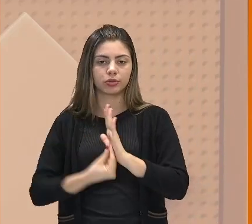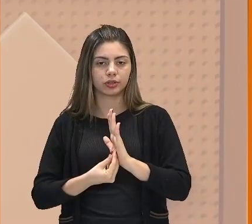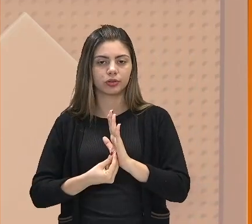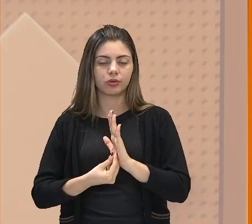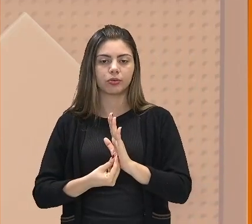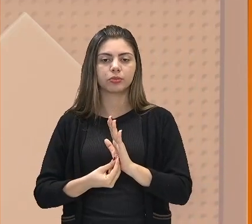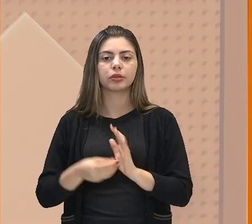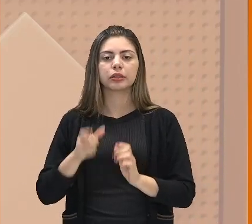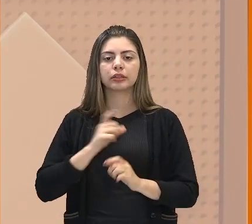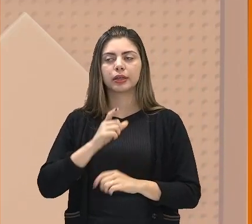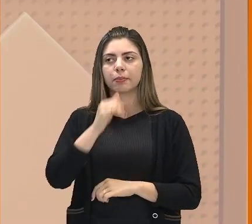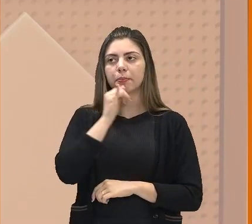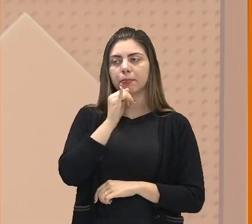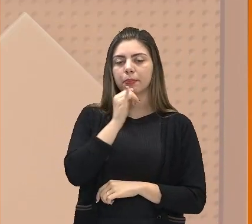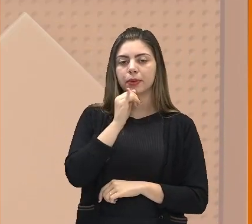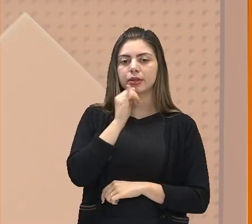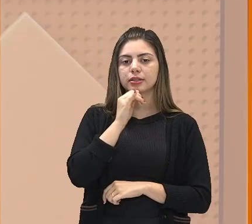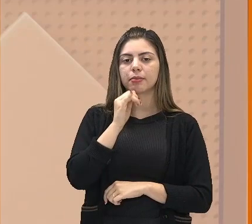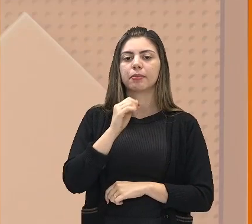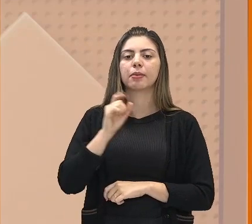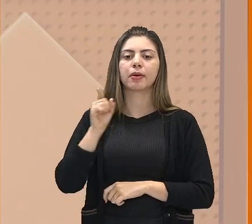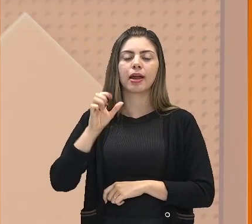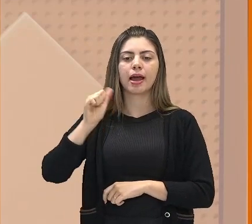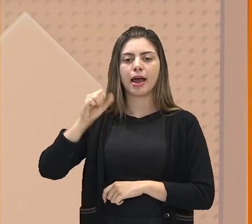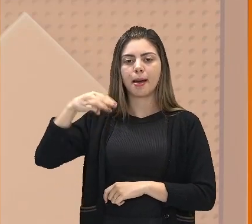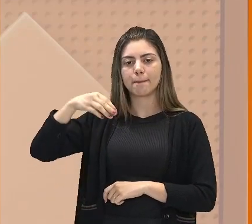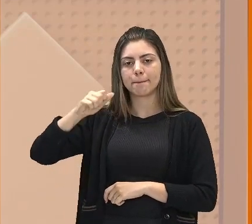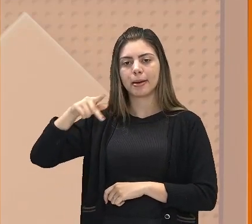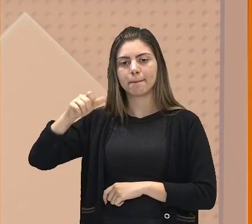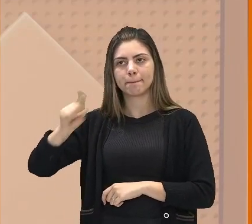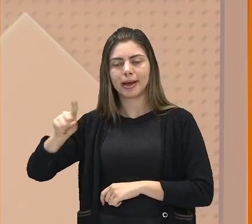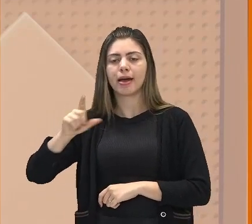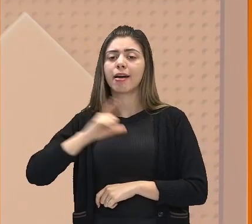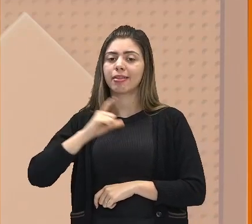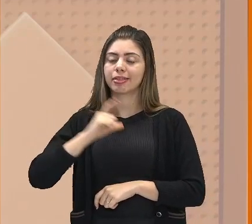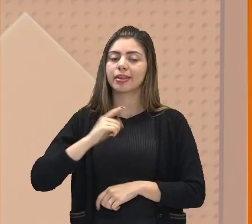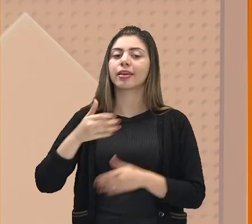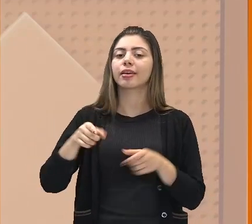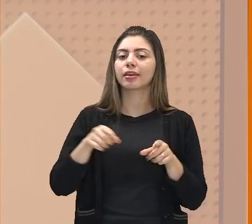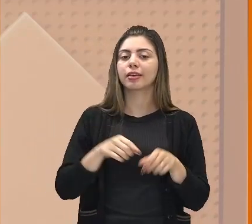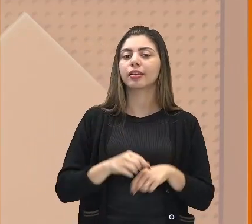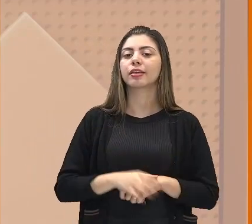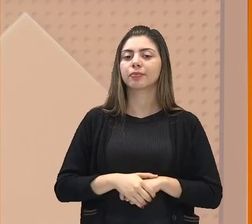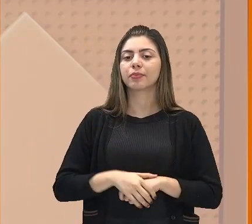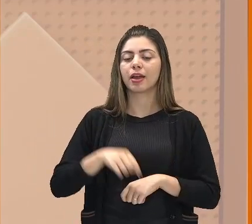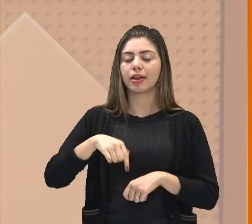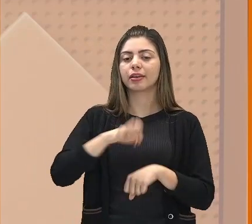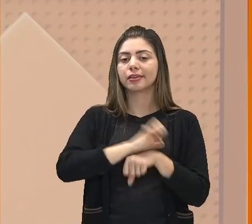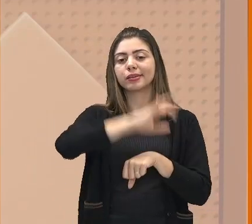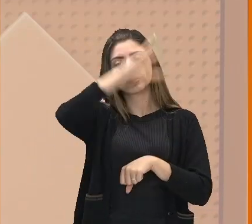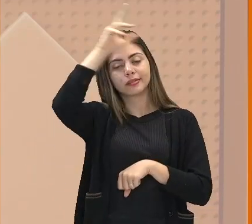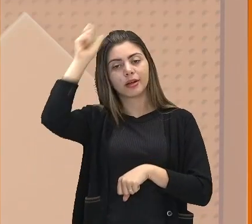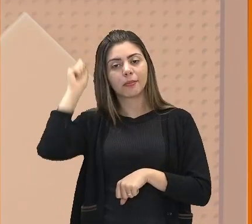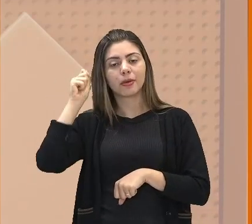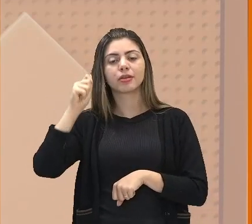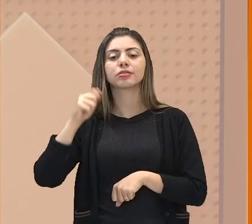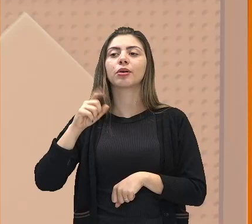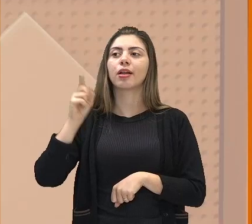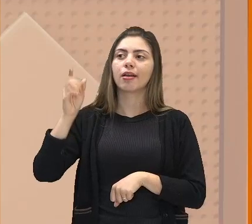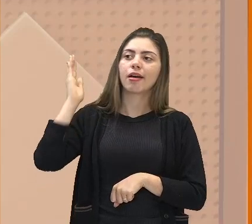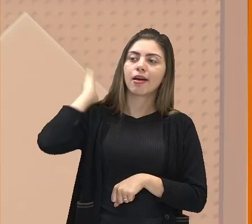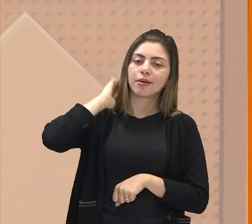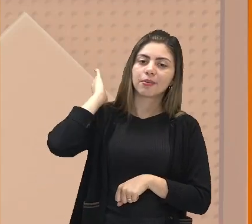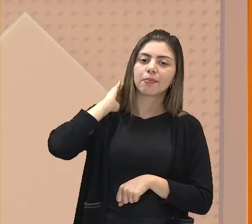posso citar aqui para vocês que no Amapá tem quilombo, na Amazônia, no Amazonas tem quilombo, no Pará também